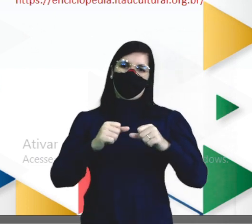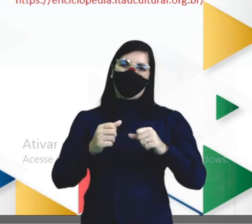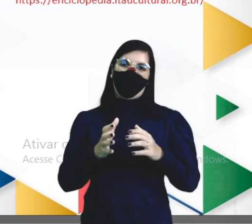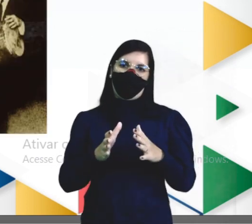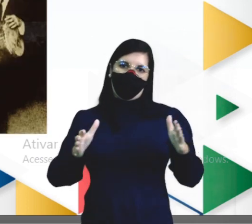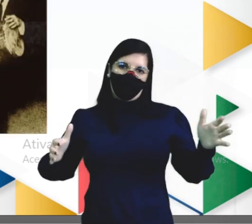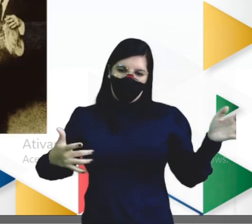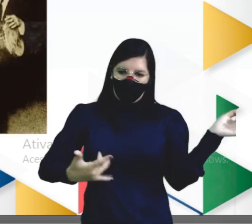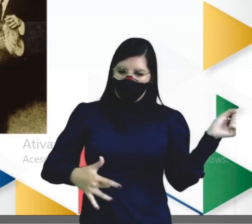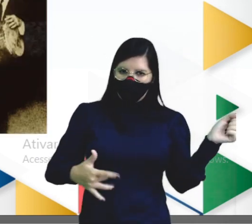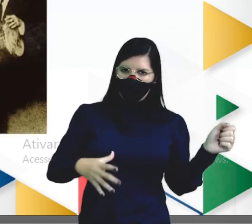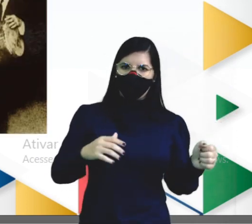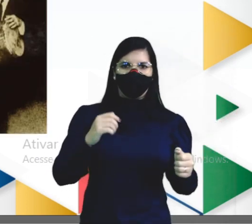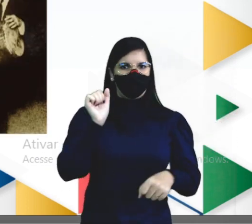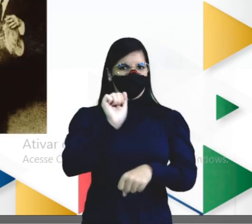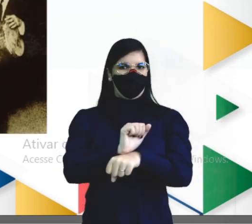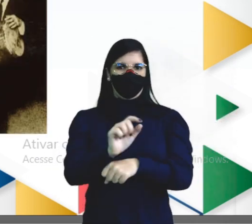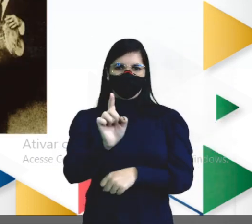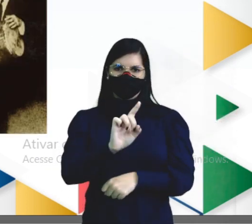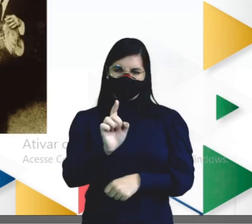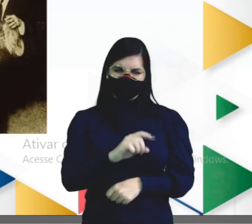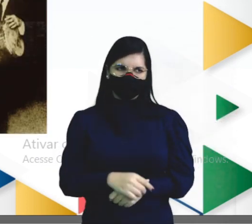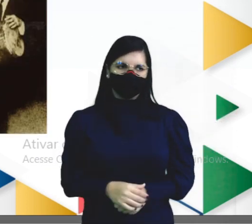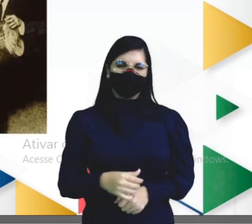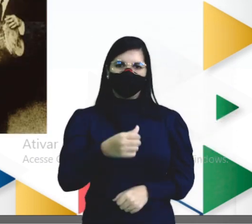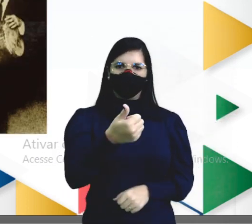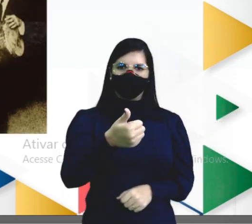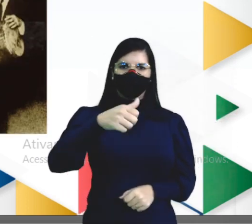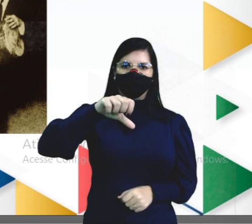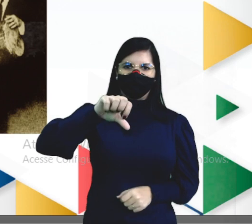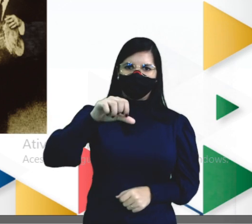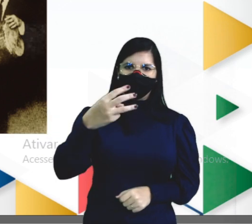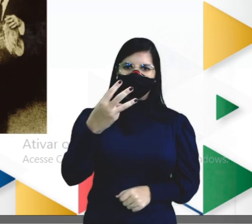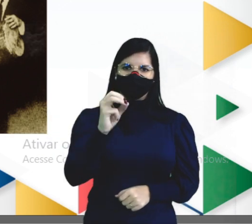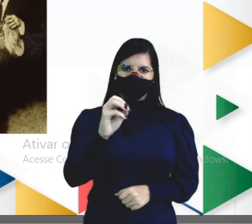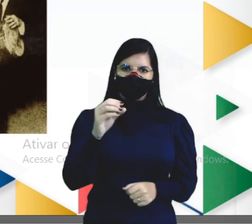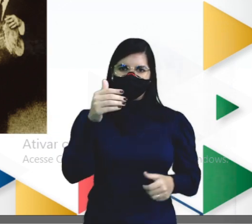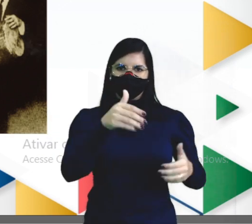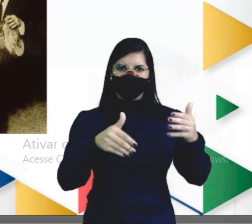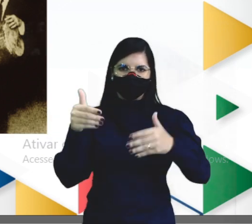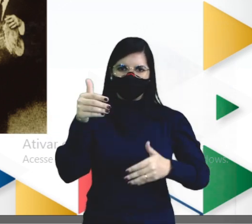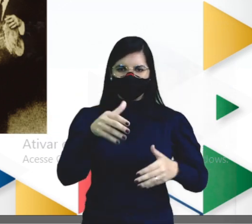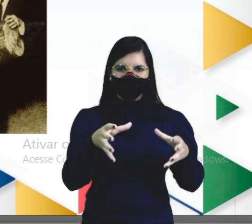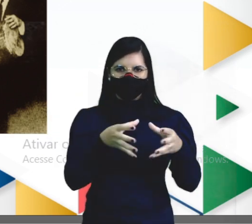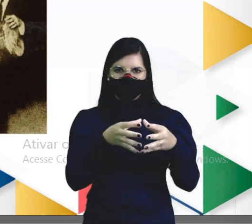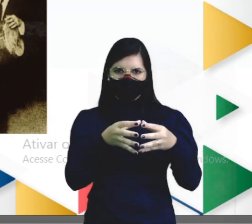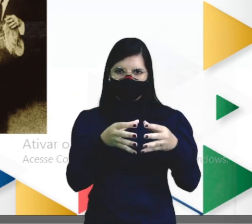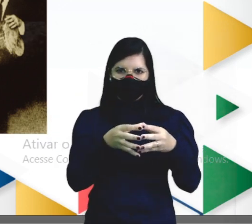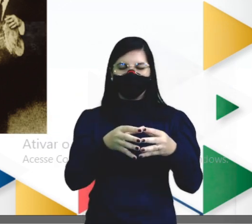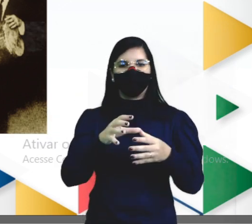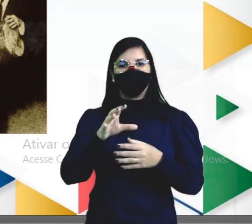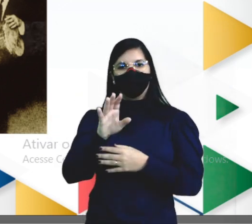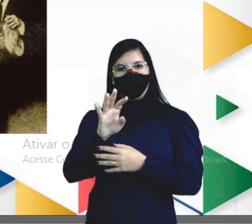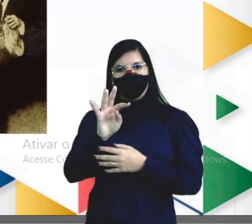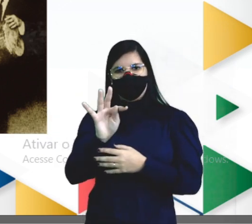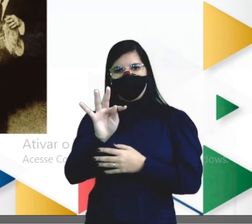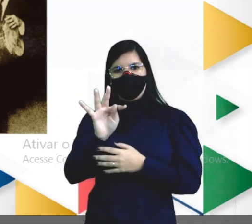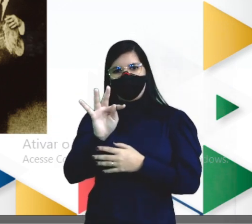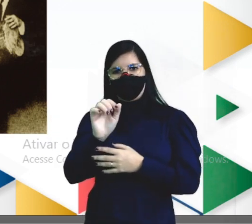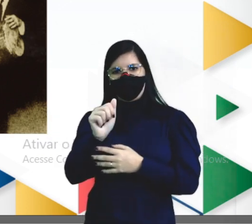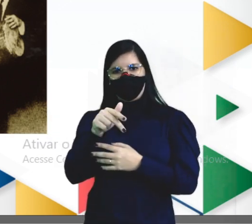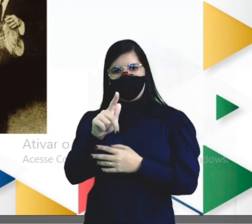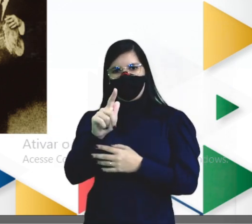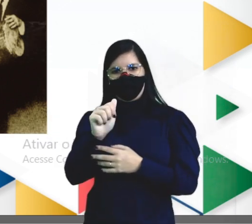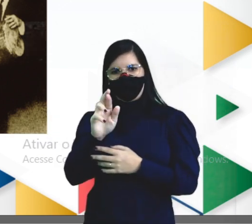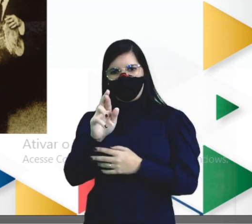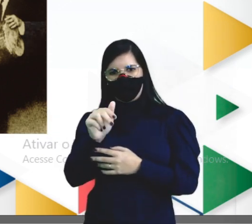né, não parou mais. Em 1930, participava do conjunto Bando de Tangarás, que fazia muito sucesso na